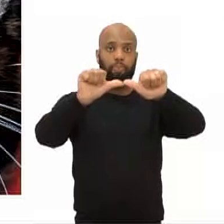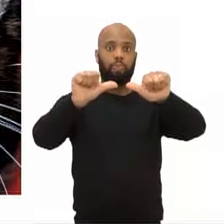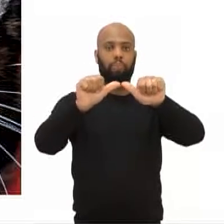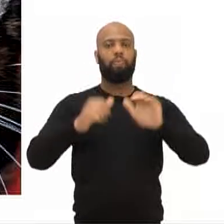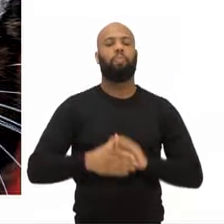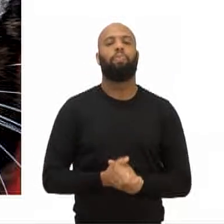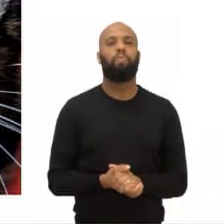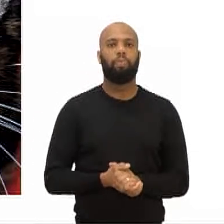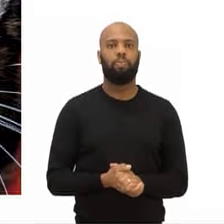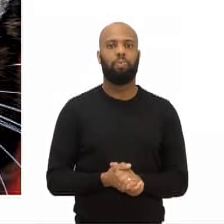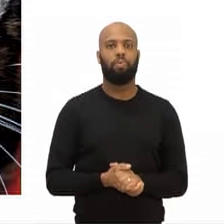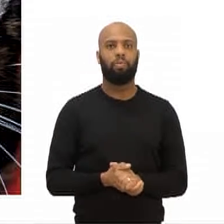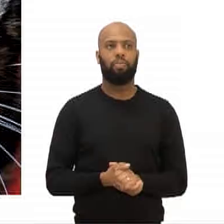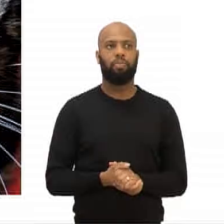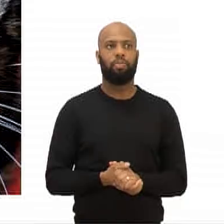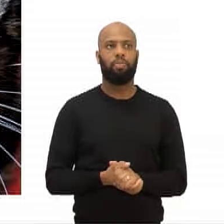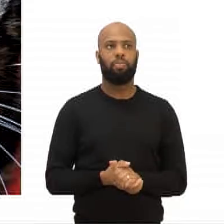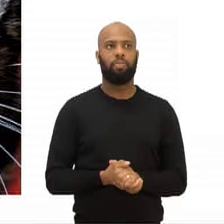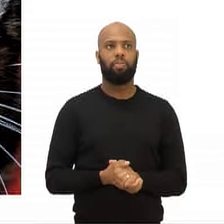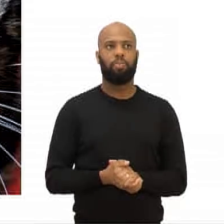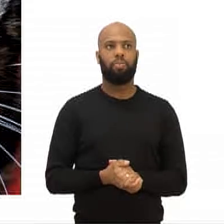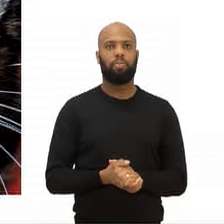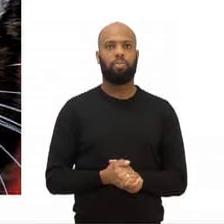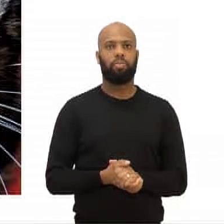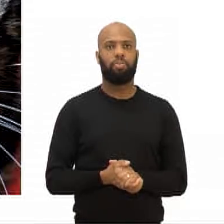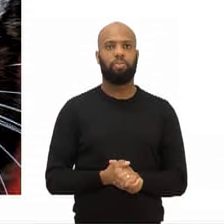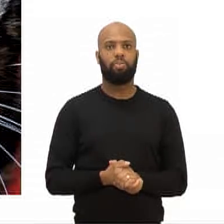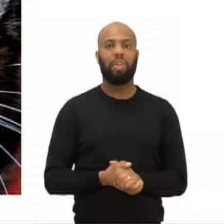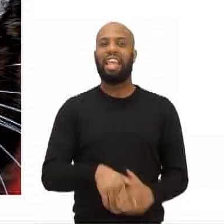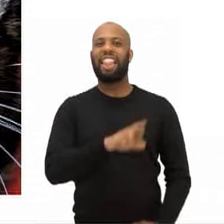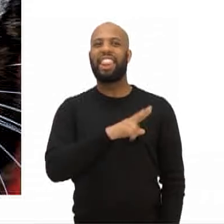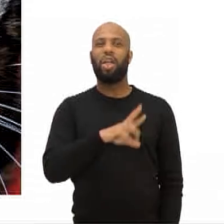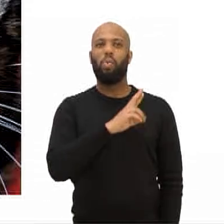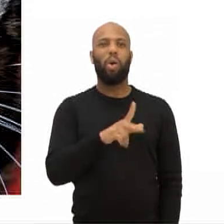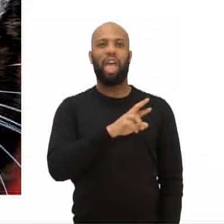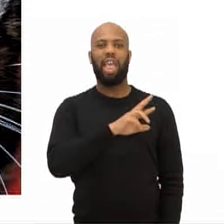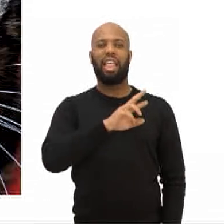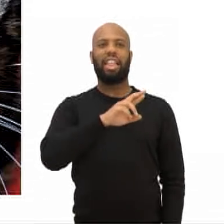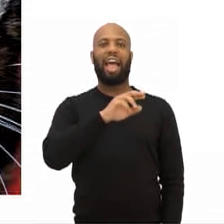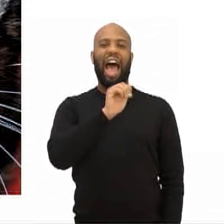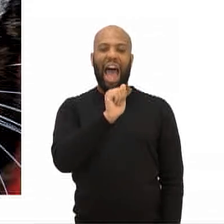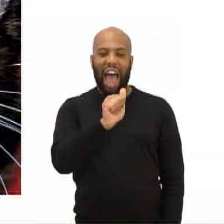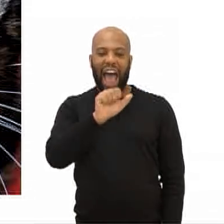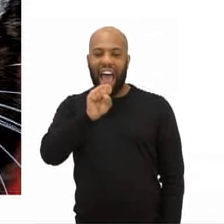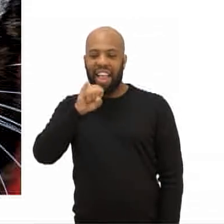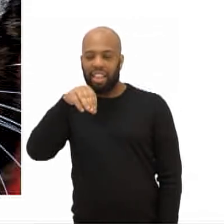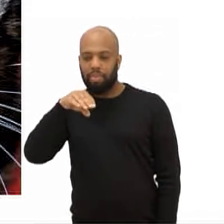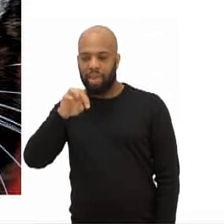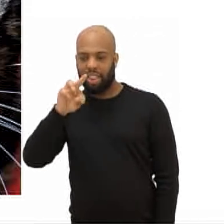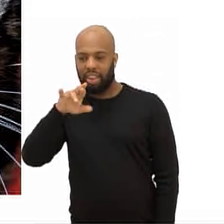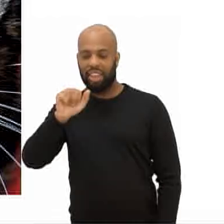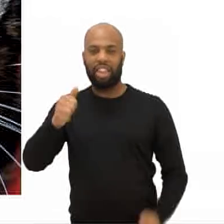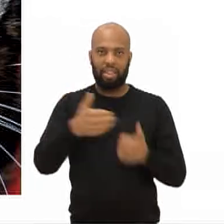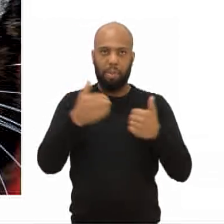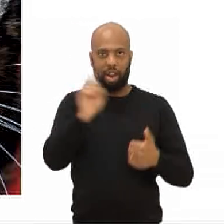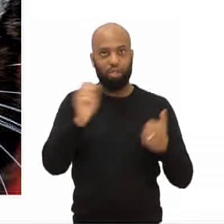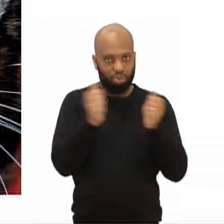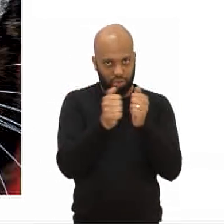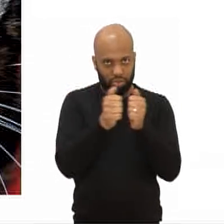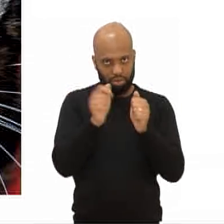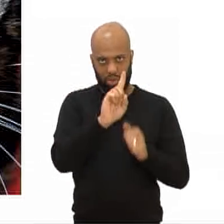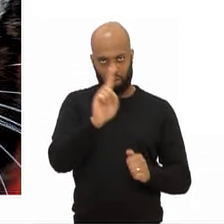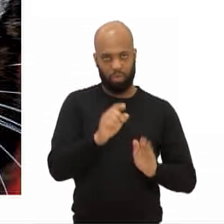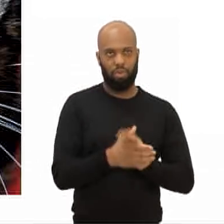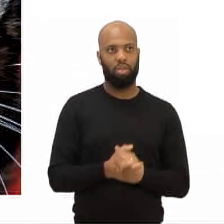Assimetria. Não assimetria, tá? O conceito de simetria. Já prestou atenção em